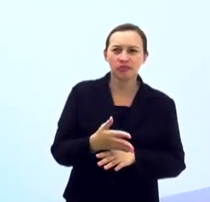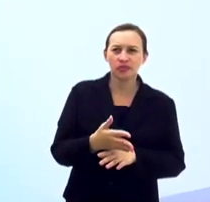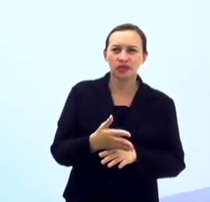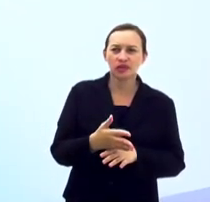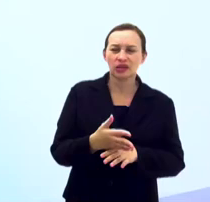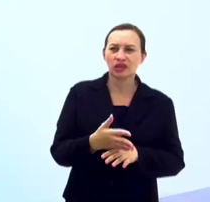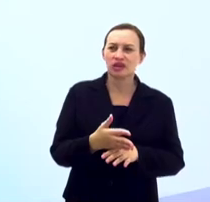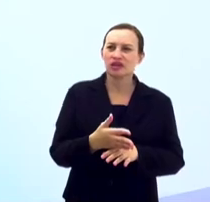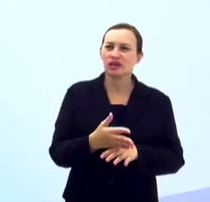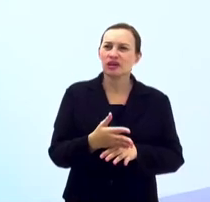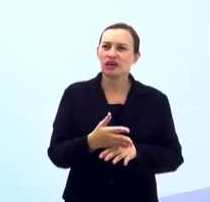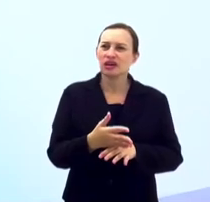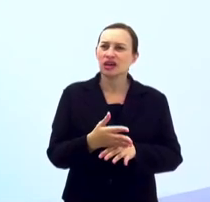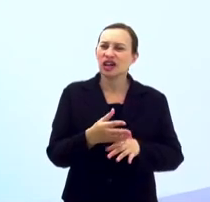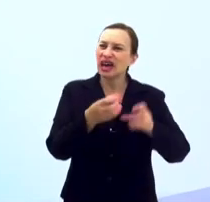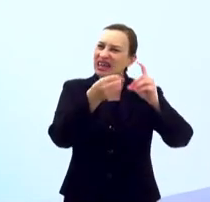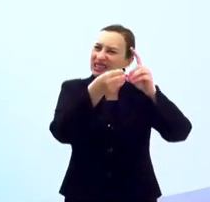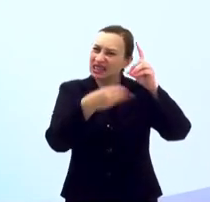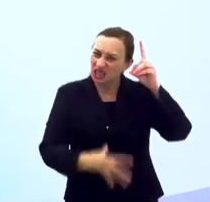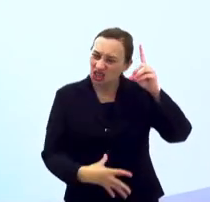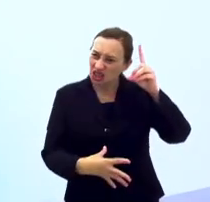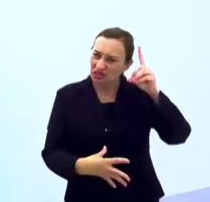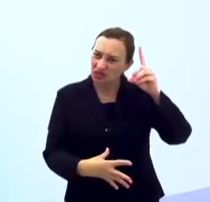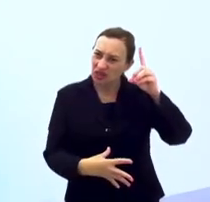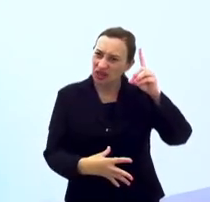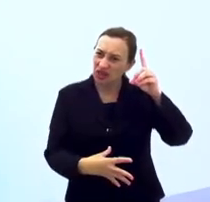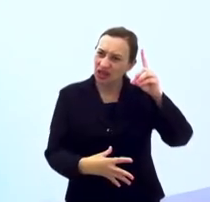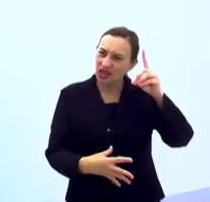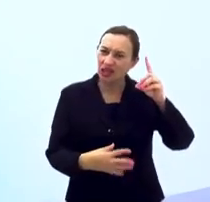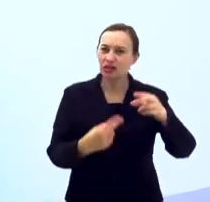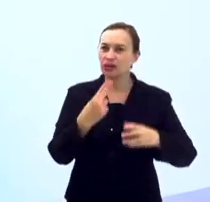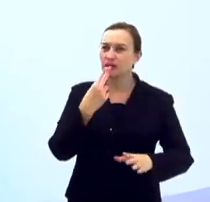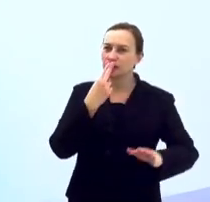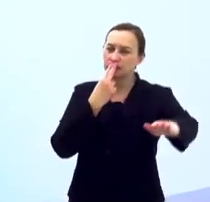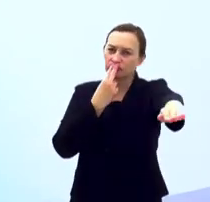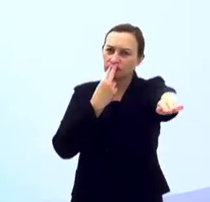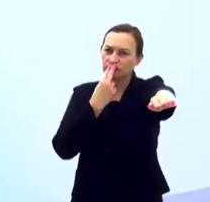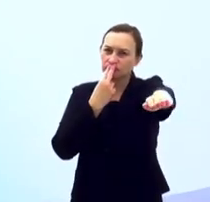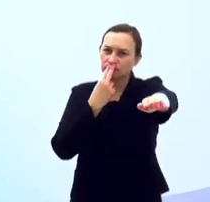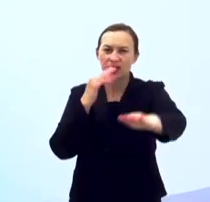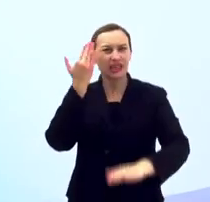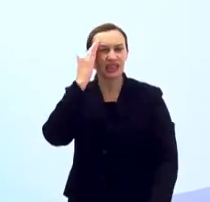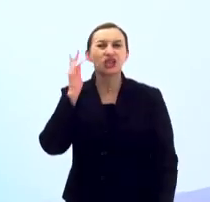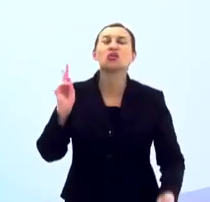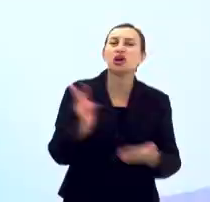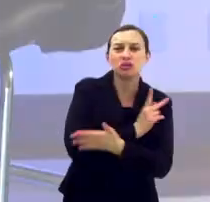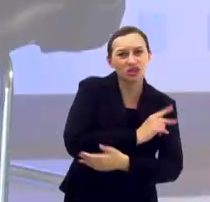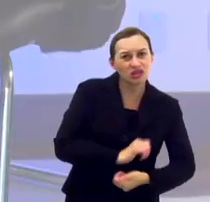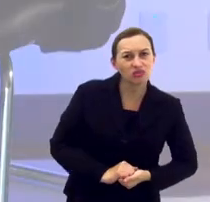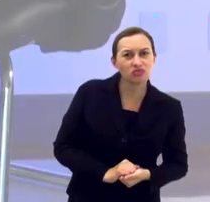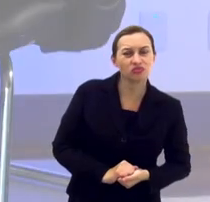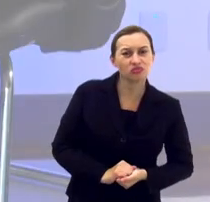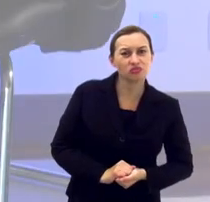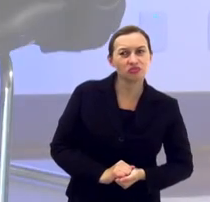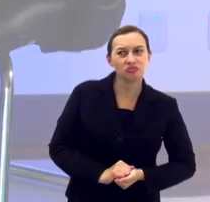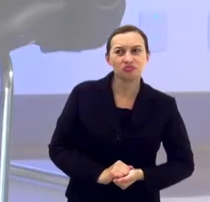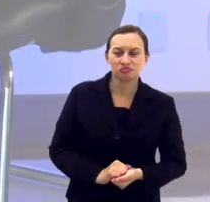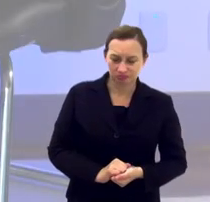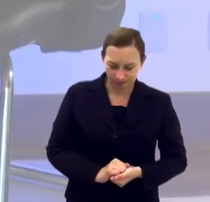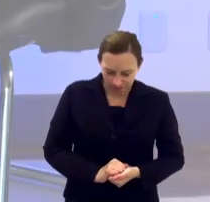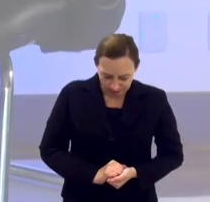perfil de Hitler para tentar entender o que aconteceu?